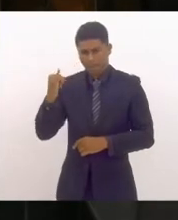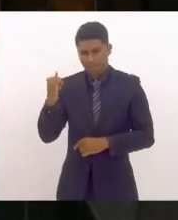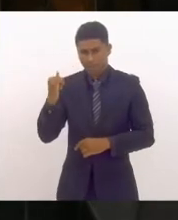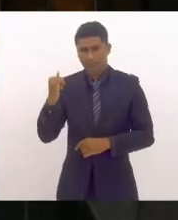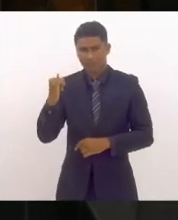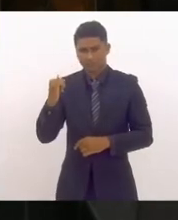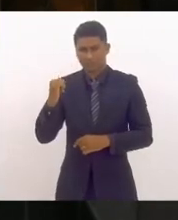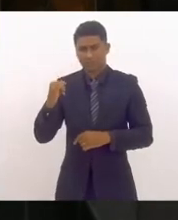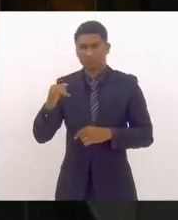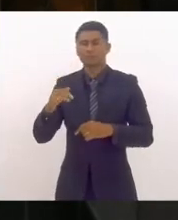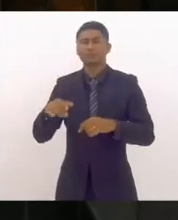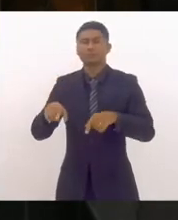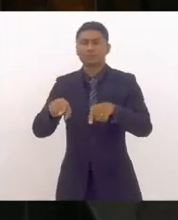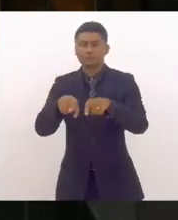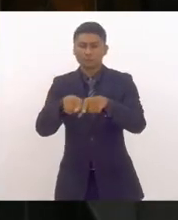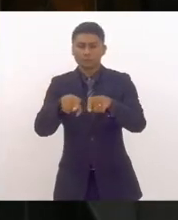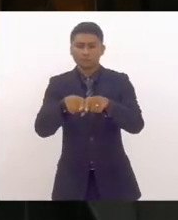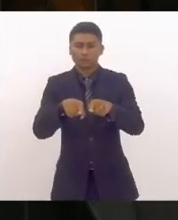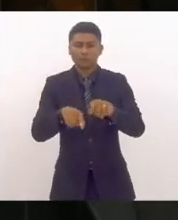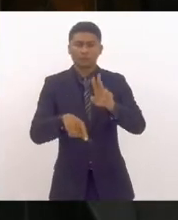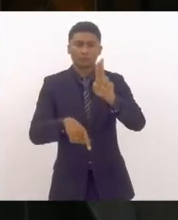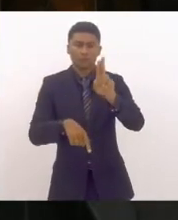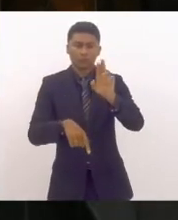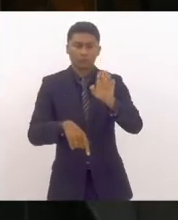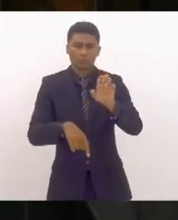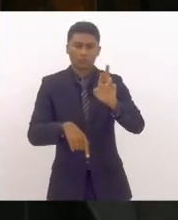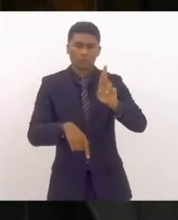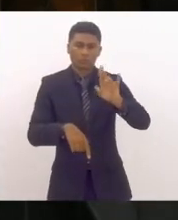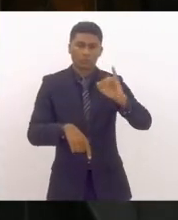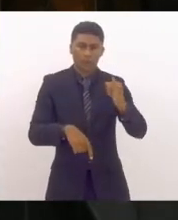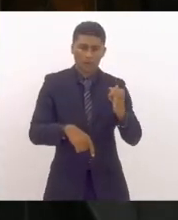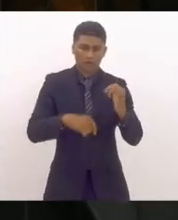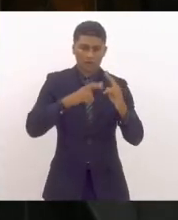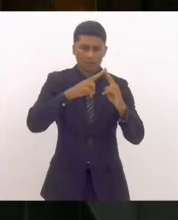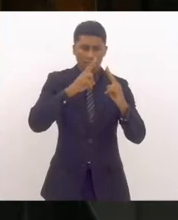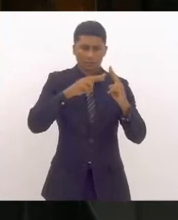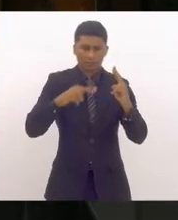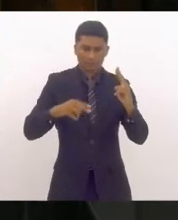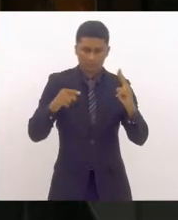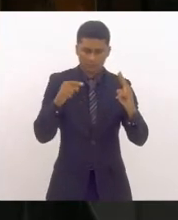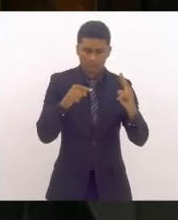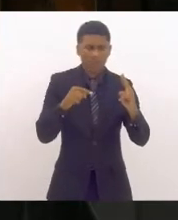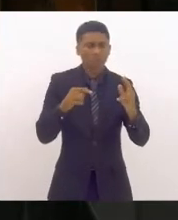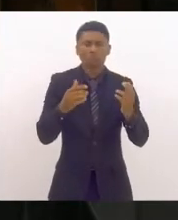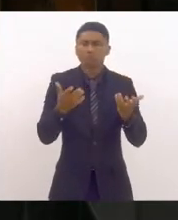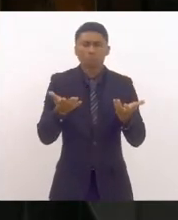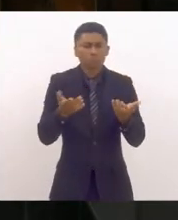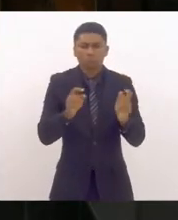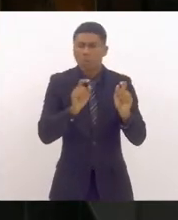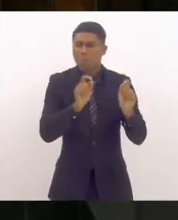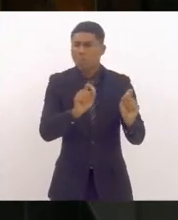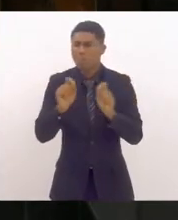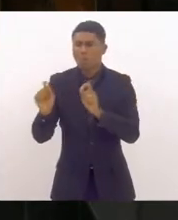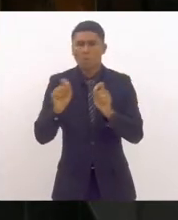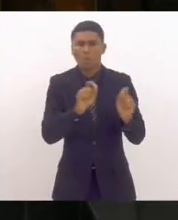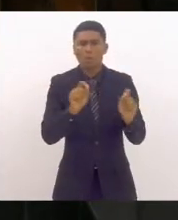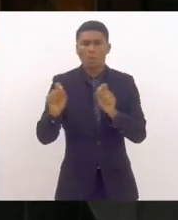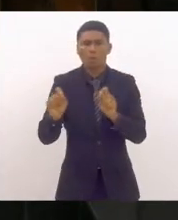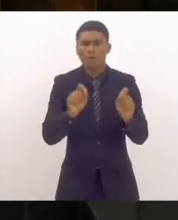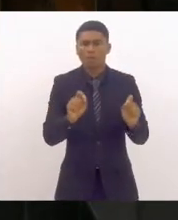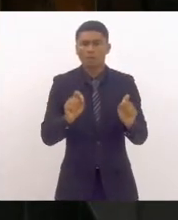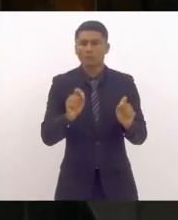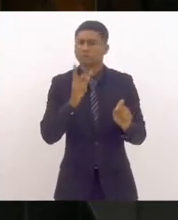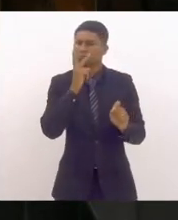se transformou a oeste e e se transformar em duas grandes